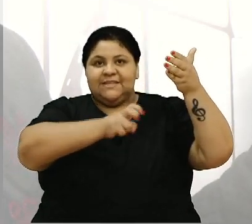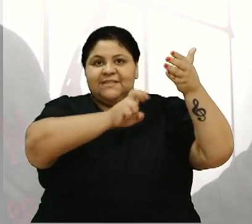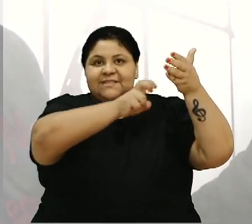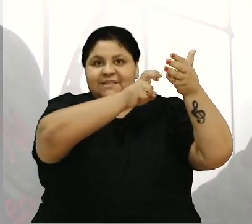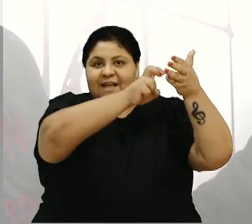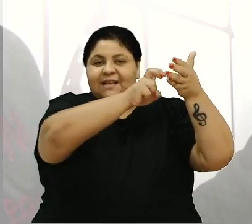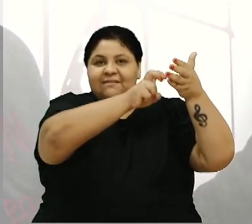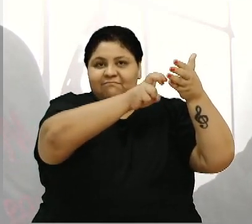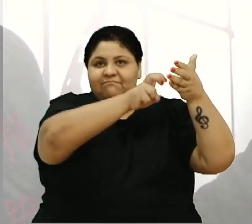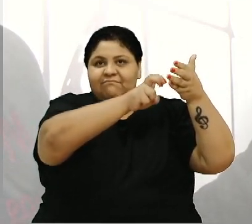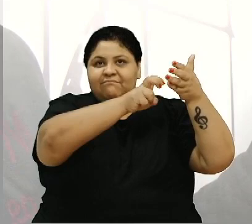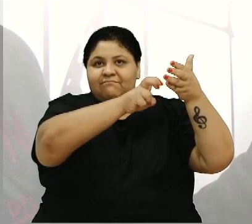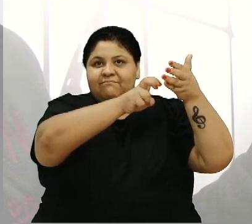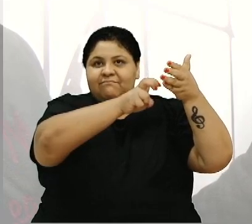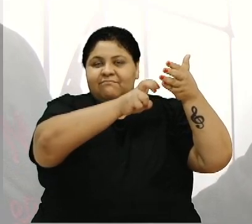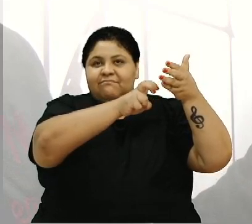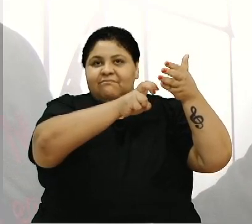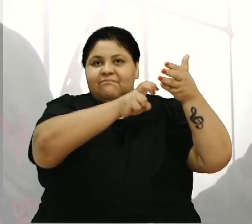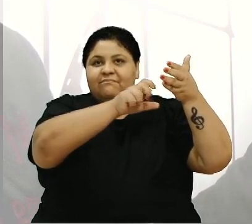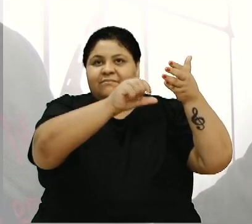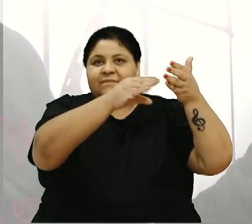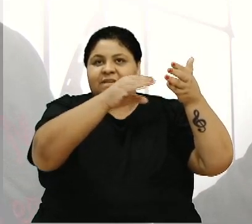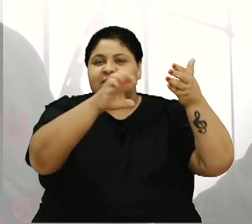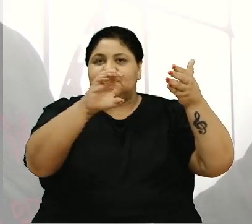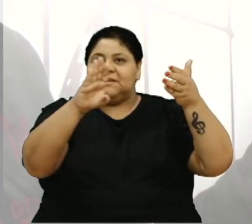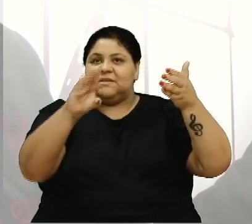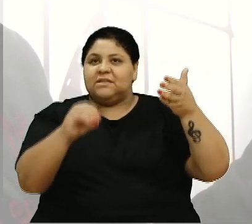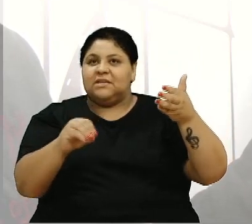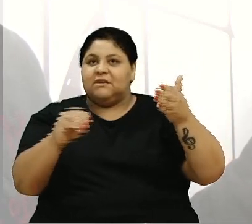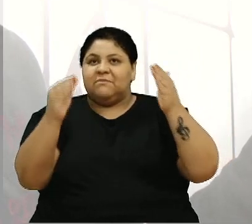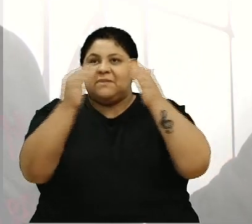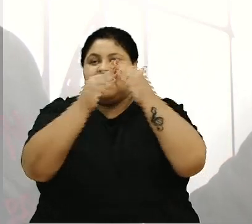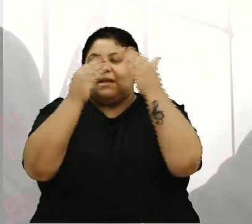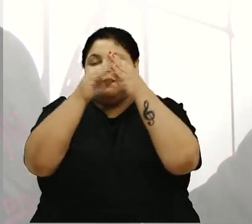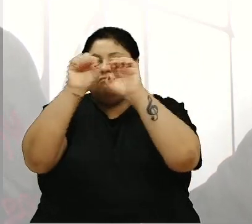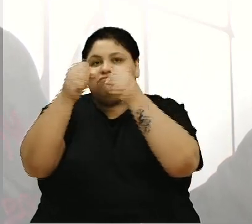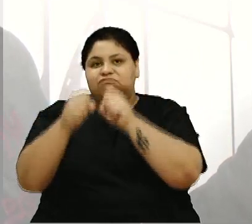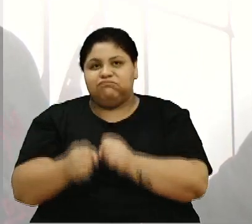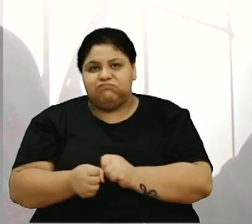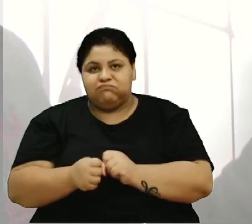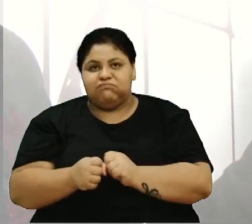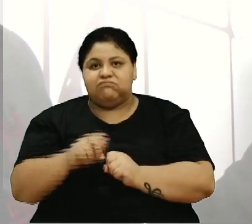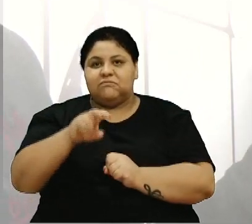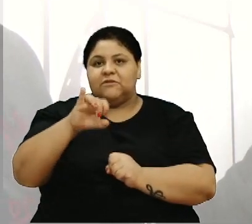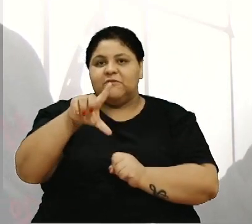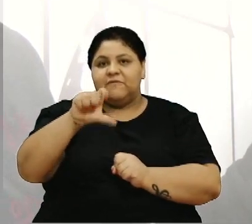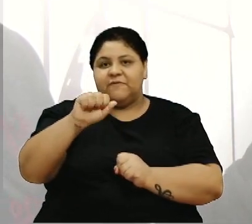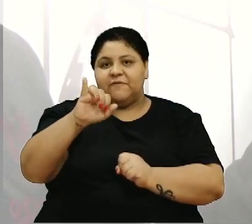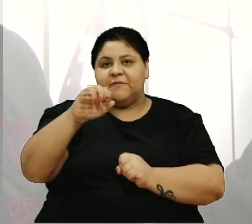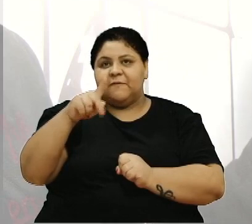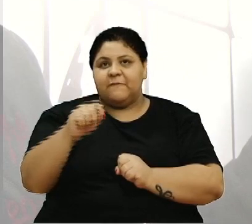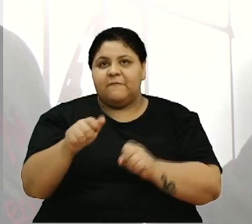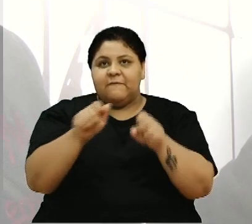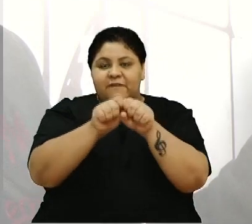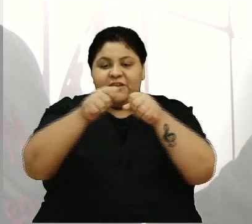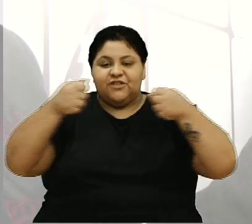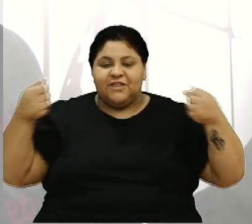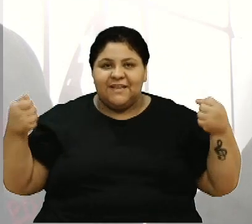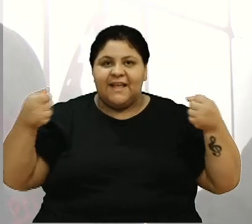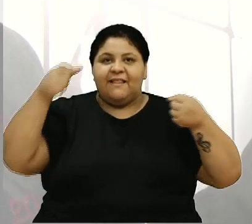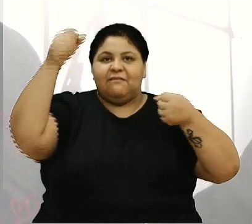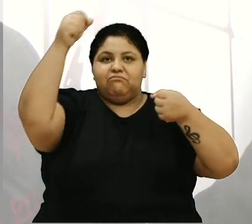cânion, cepos de uma família no Vila Ipê que a casa está caindo, janelas onde está chovendo dentro, aqui no Cinquentenário